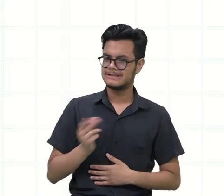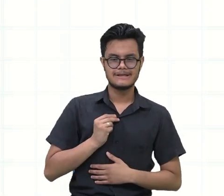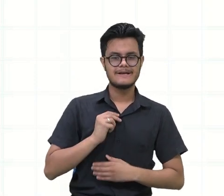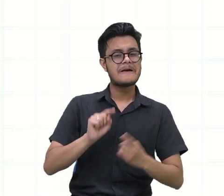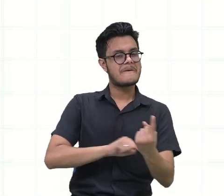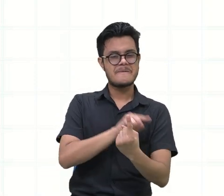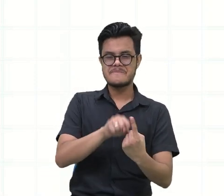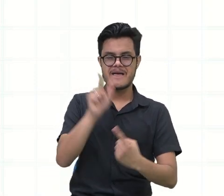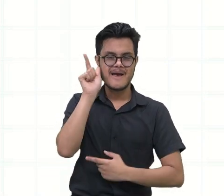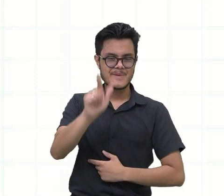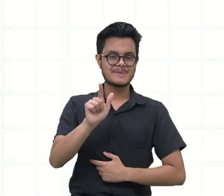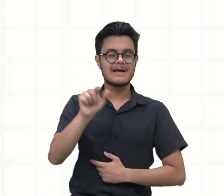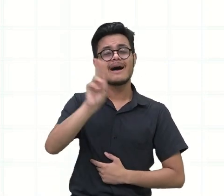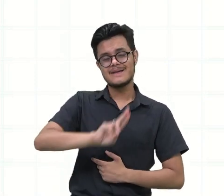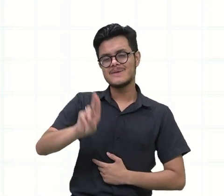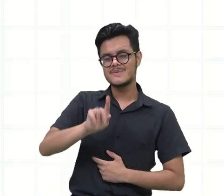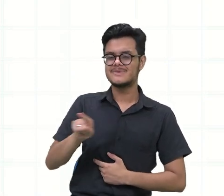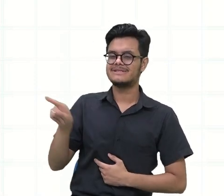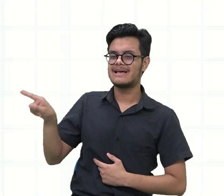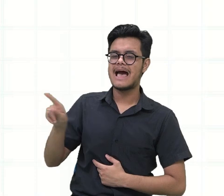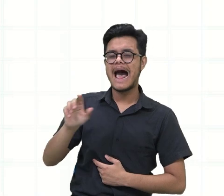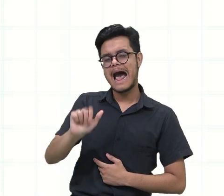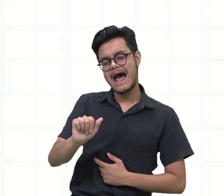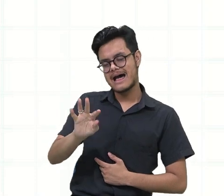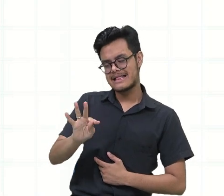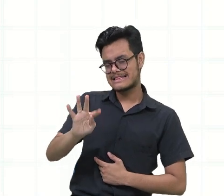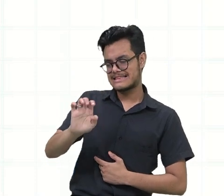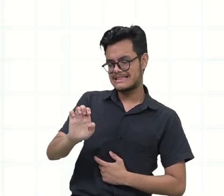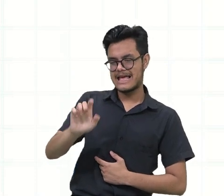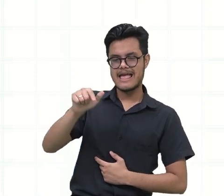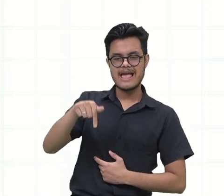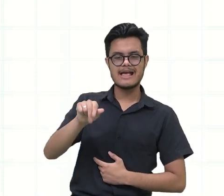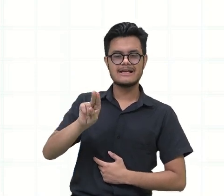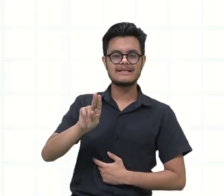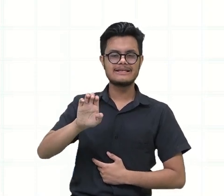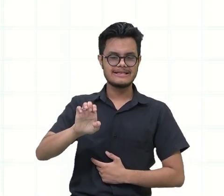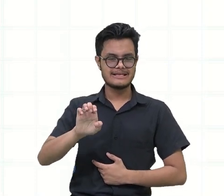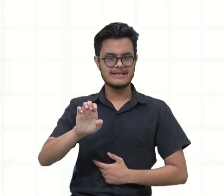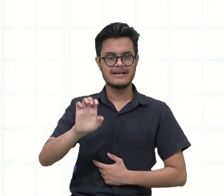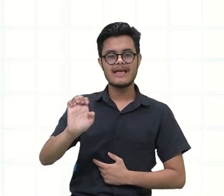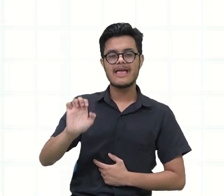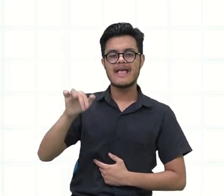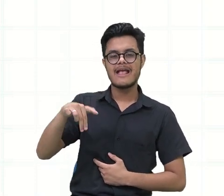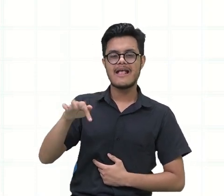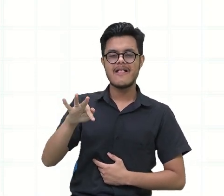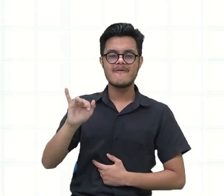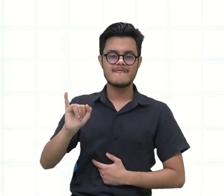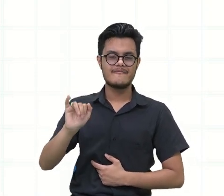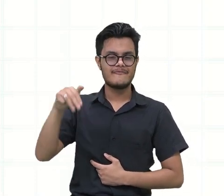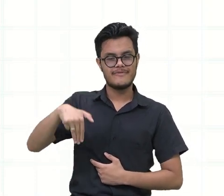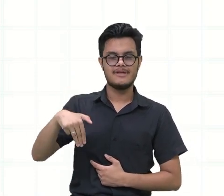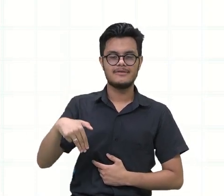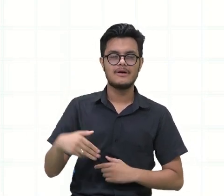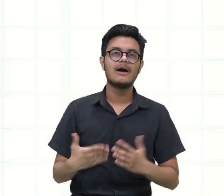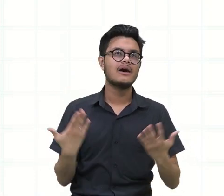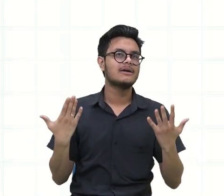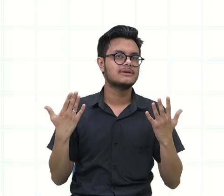final, utiliza-se, né? Está utilizando essa exclamação aqui para dar essa ênfase, né? De que